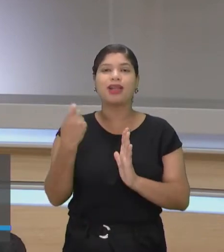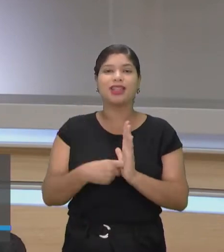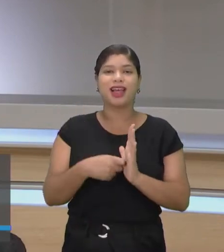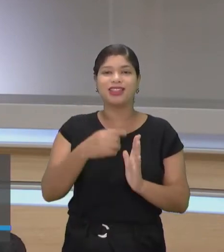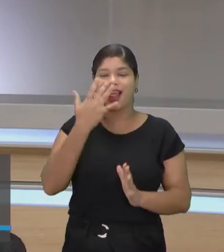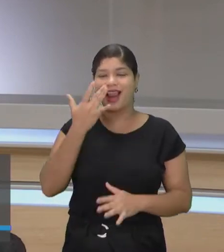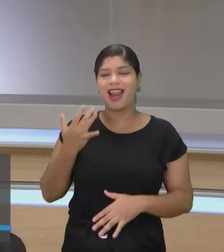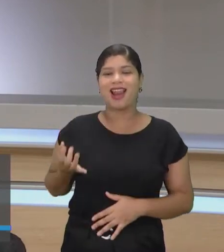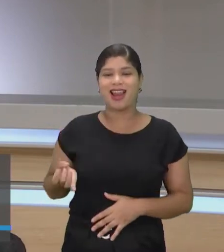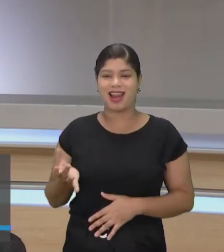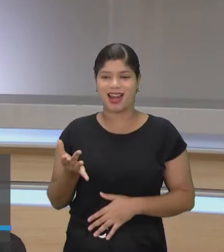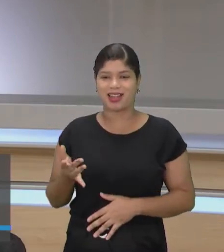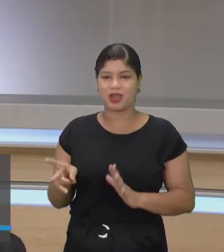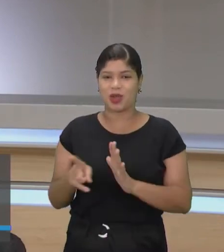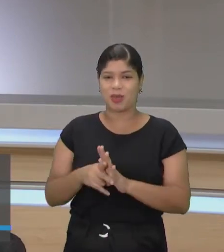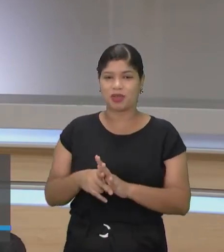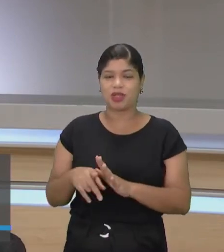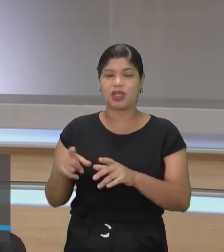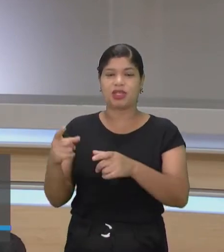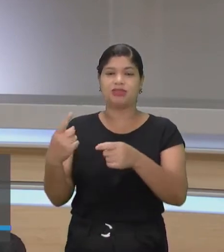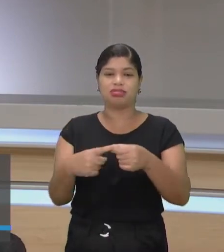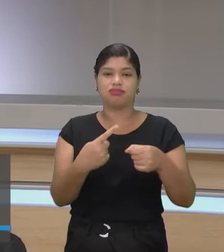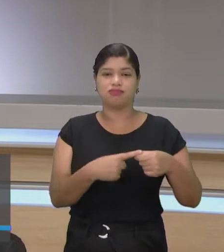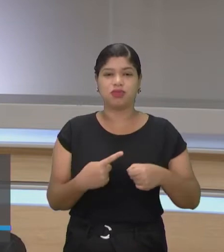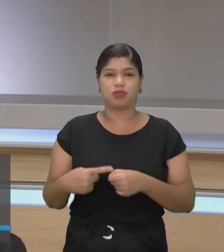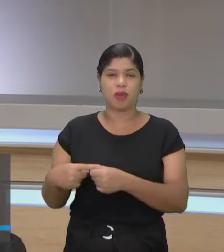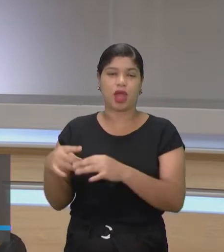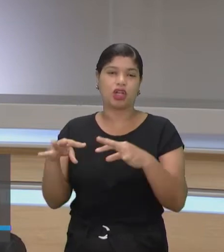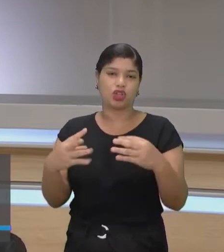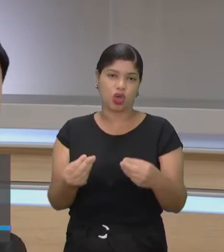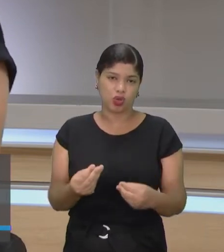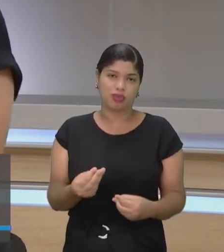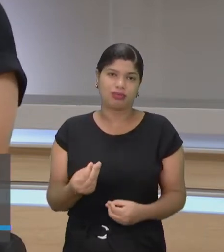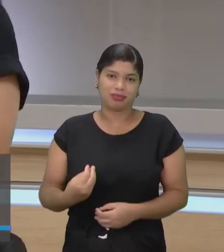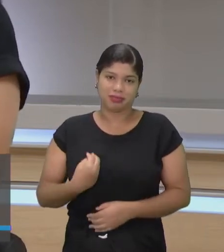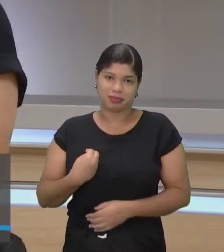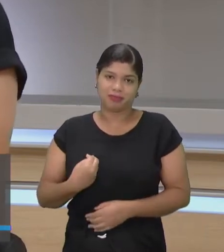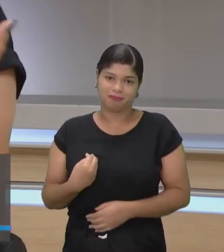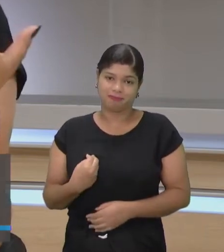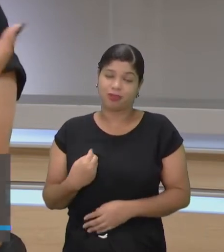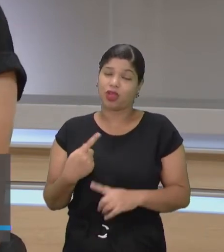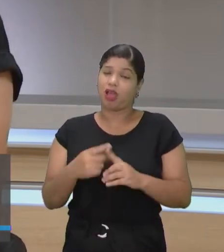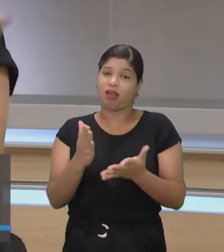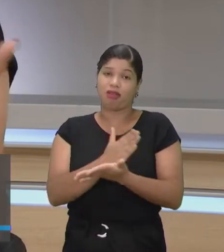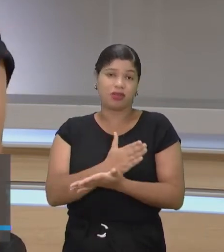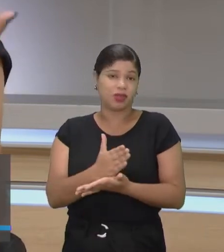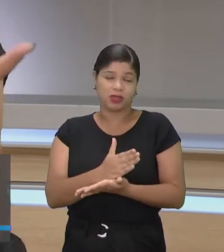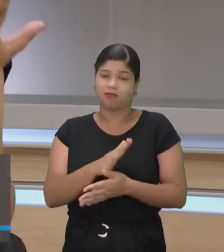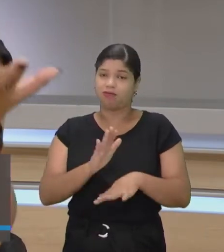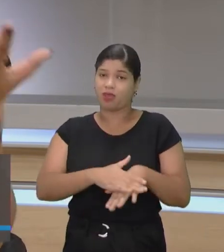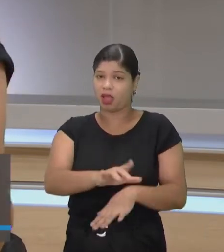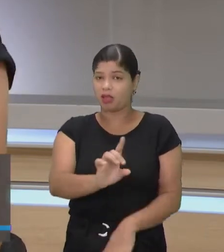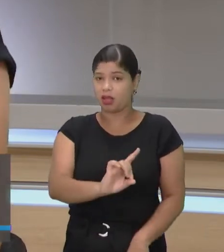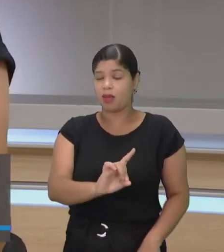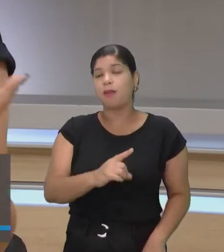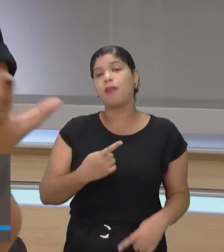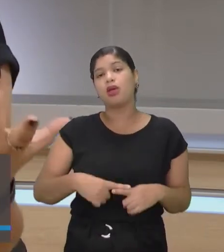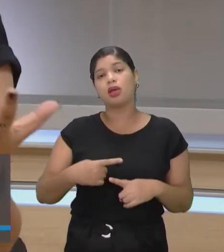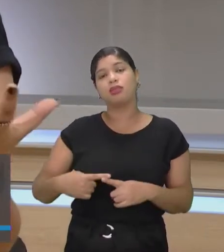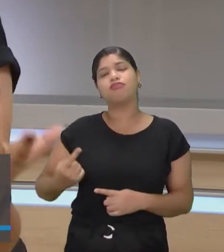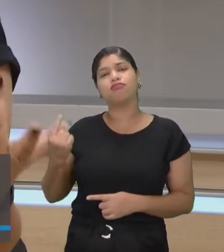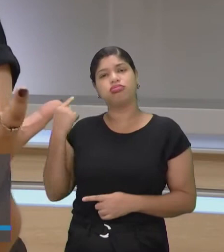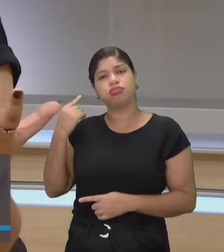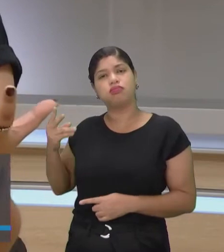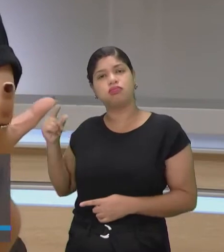lixo domiciliar por todos os municípios que ainda não o fazem. Então, na verdade, muitos municípios já faziam a cobrança dessa taxa